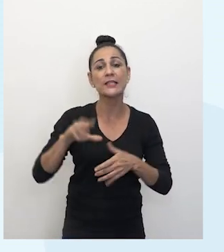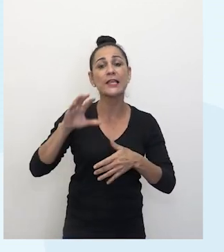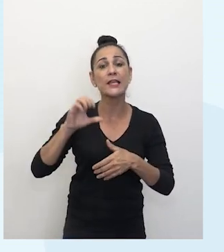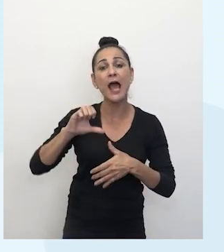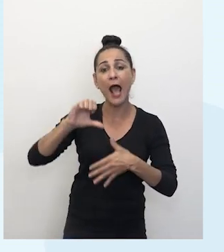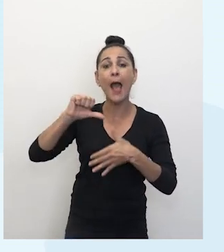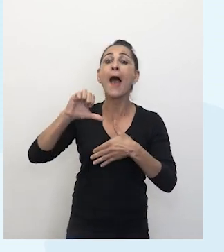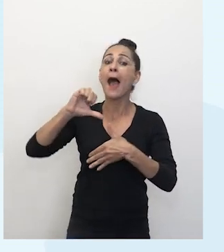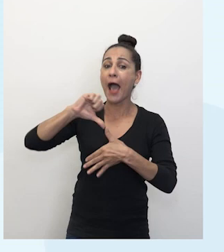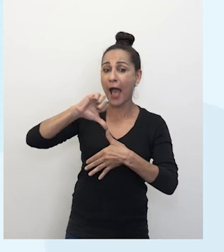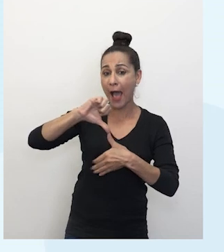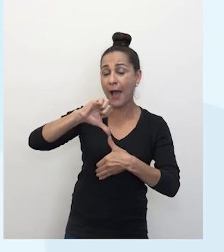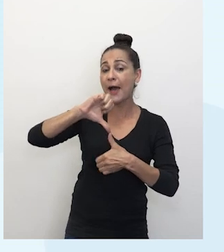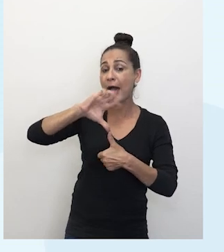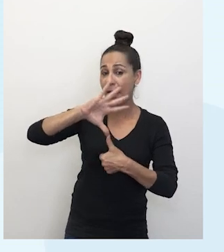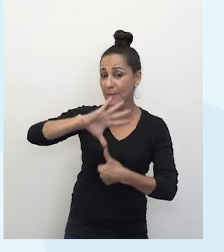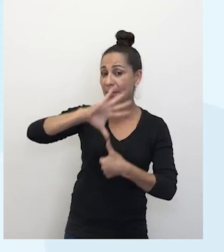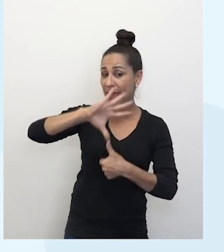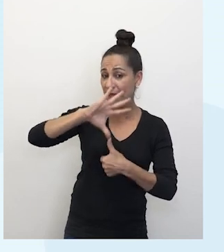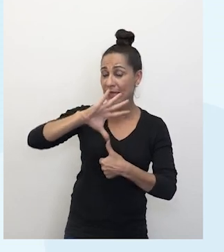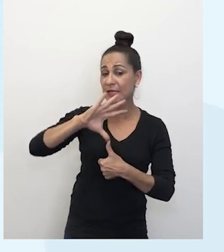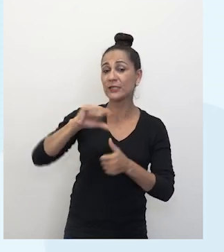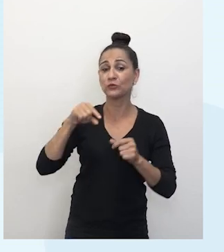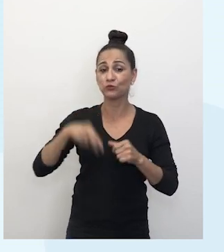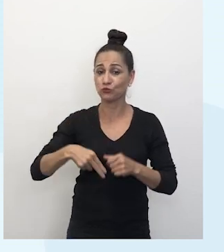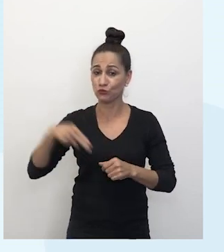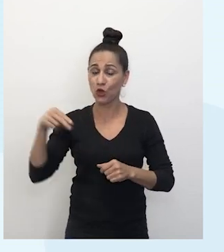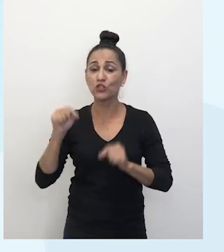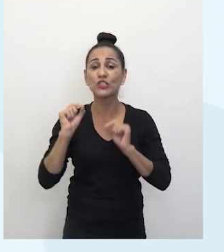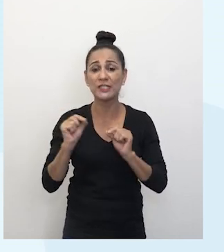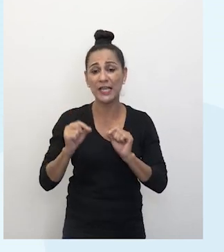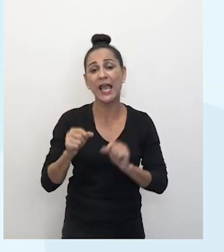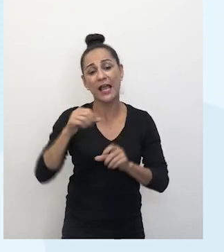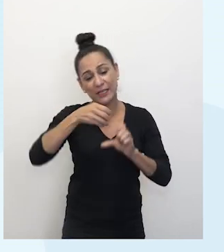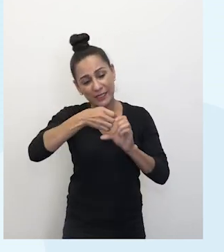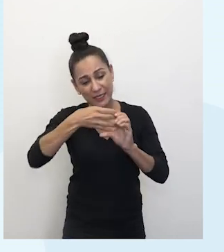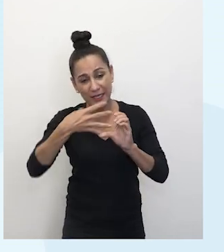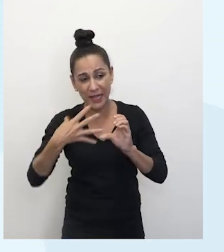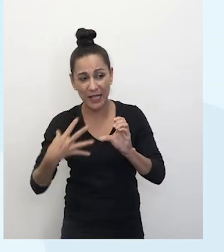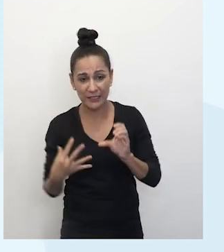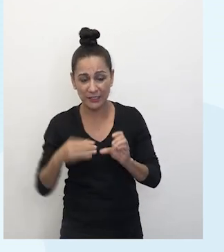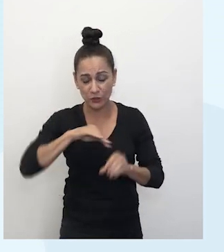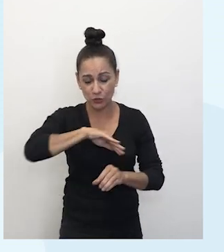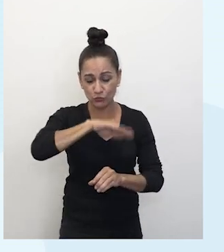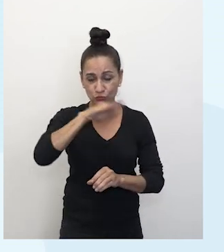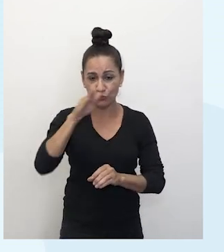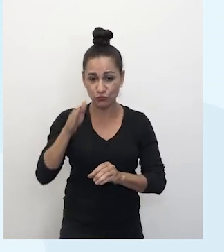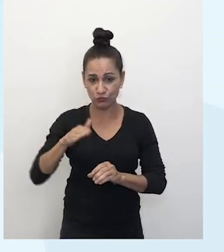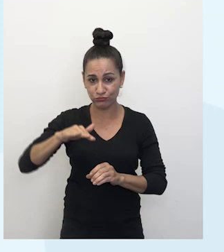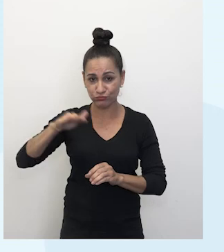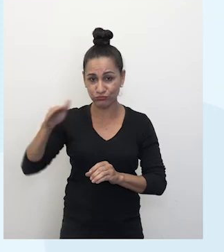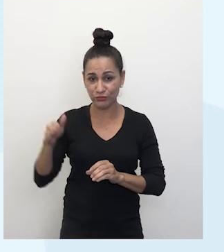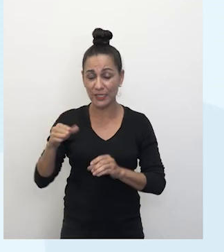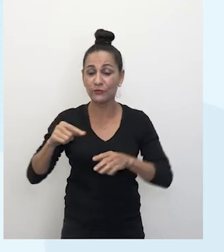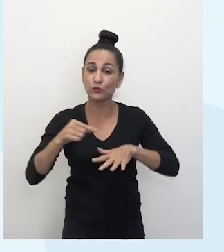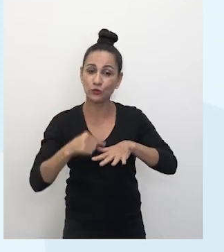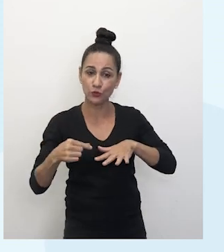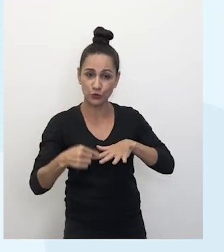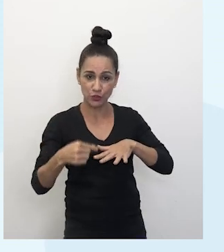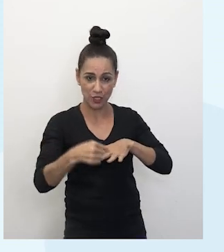do Norte nesta imagem de satélite retrata e as características do relevo do continente